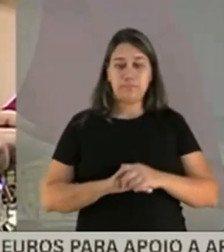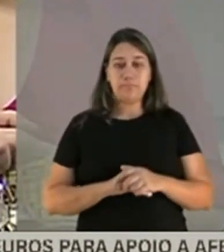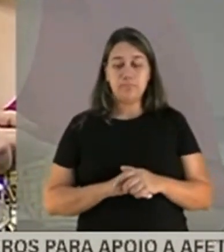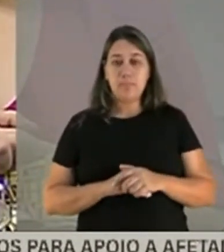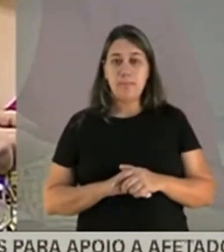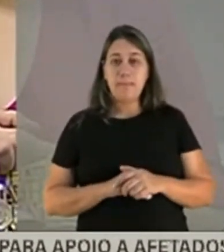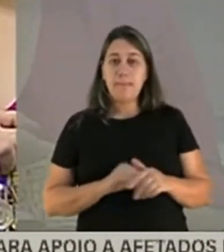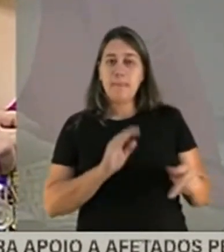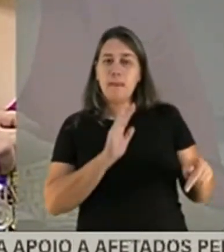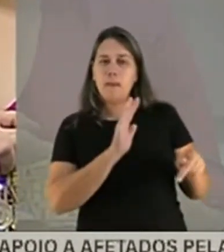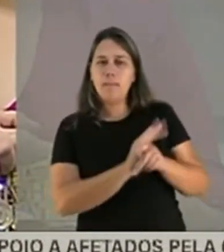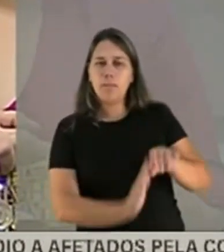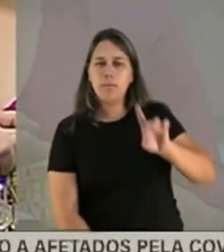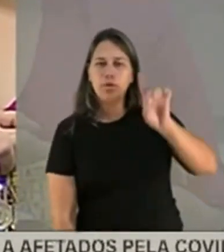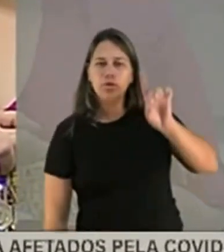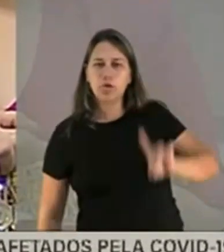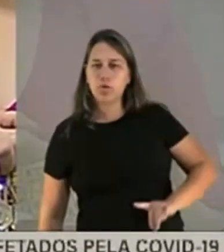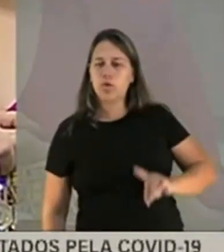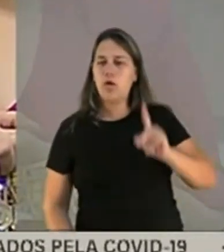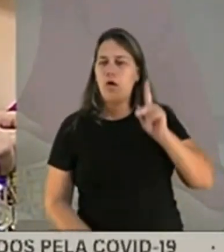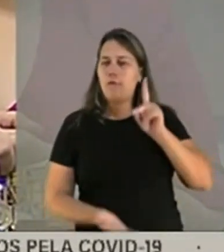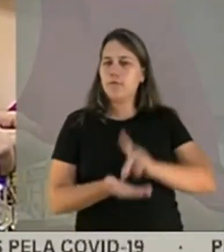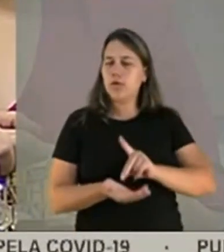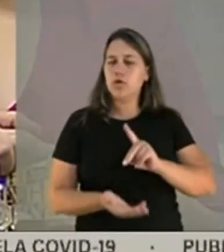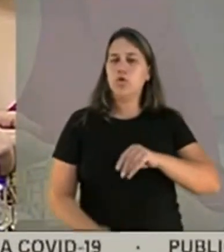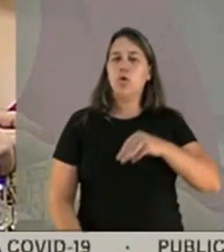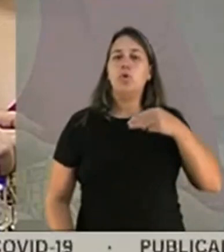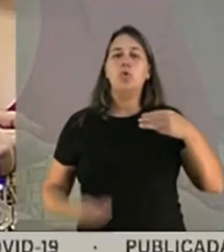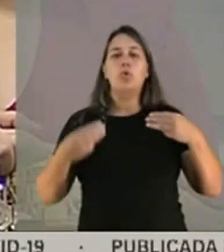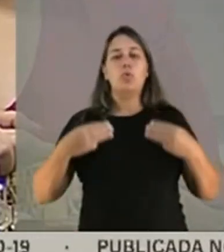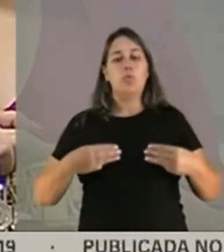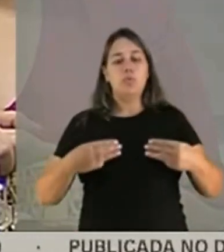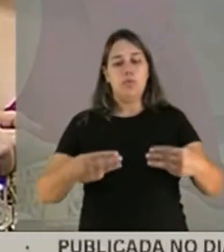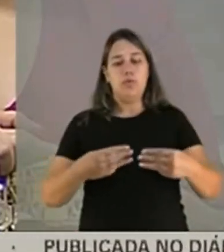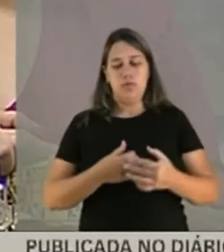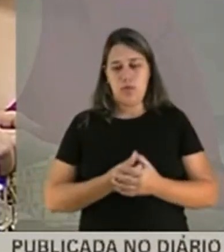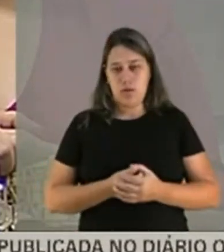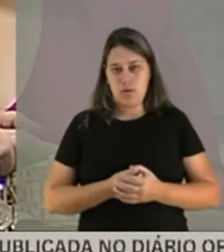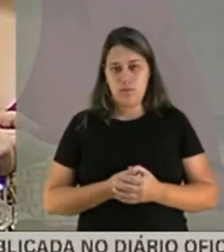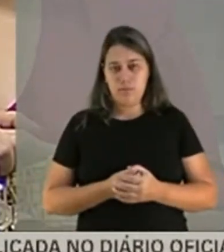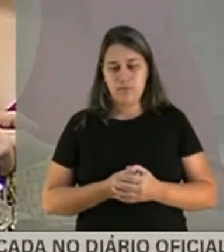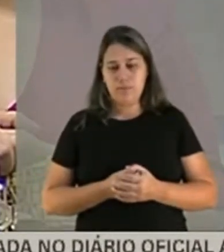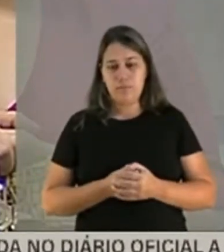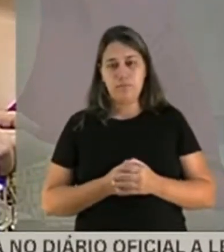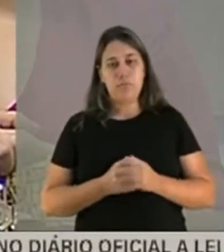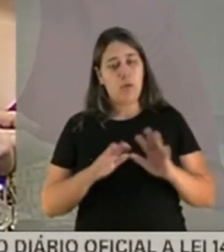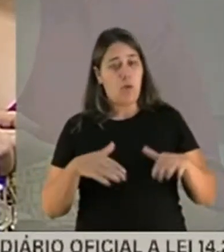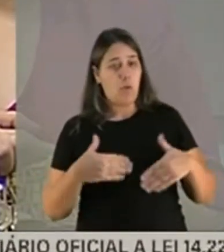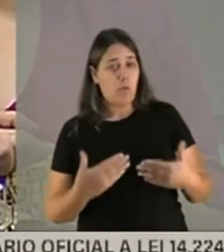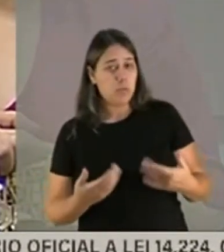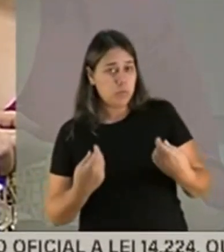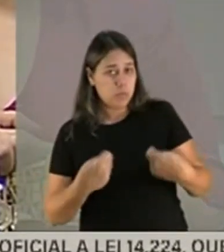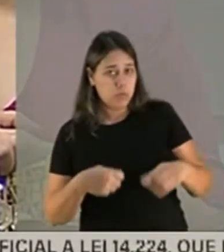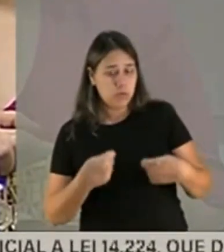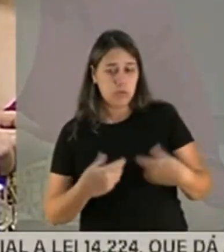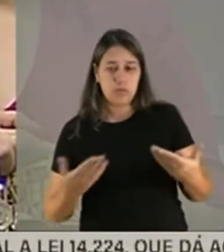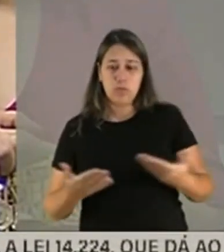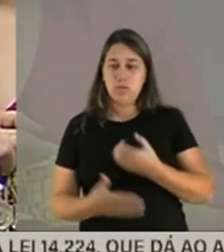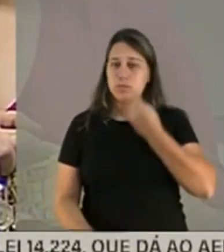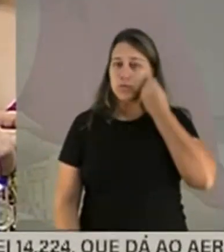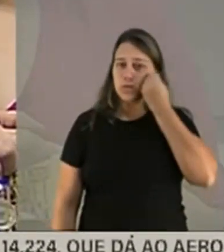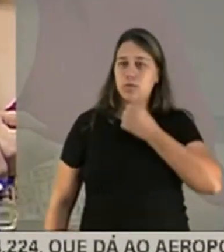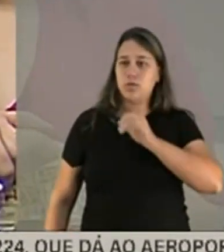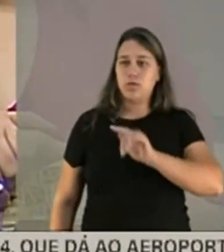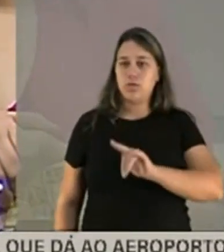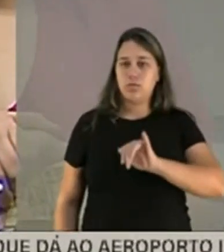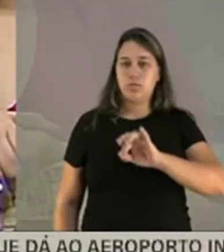da diretoria oficializou o Ministério quando coube. Senador Girão, peço a